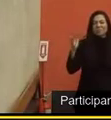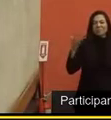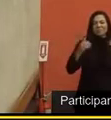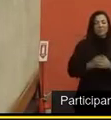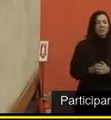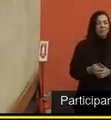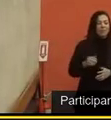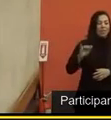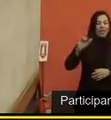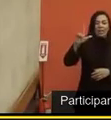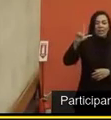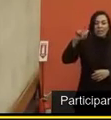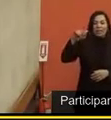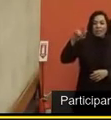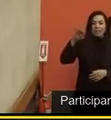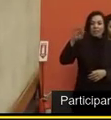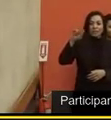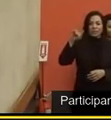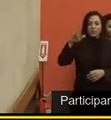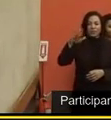Lia Freitas Lima.